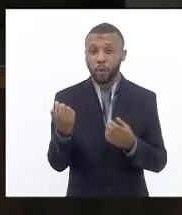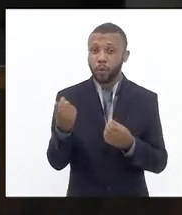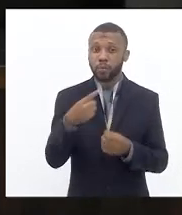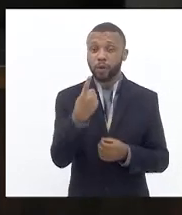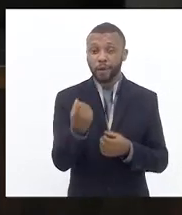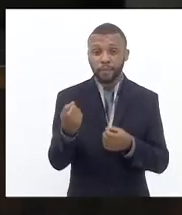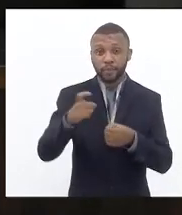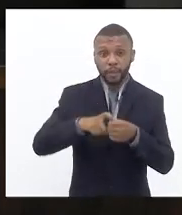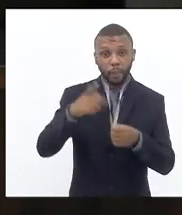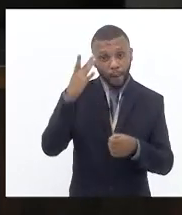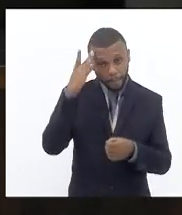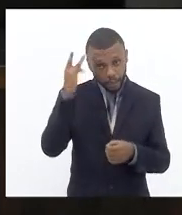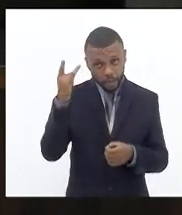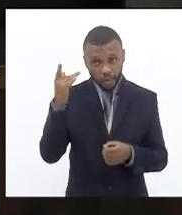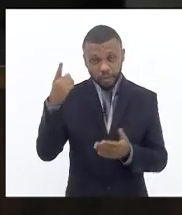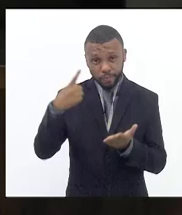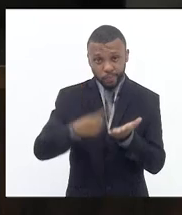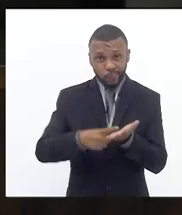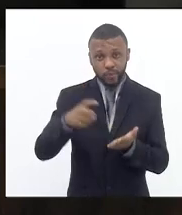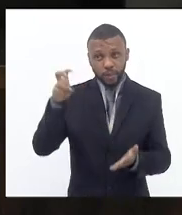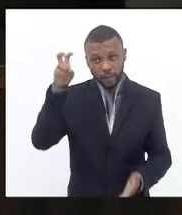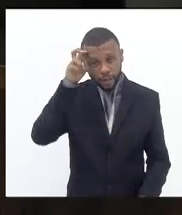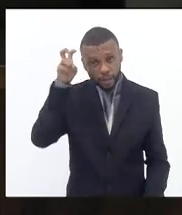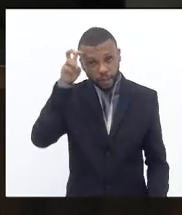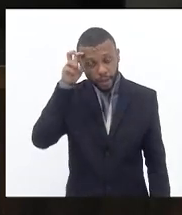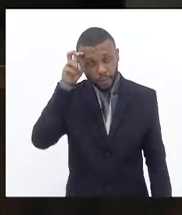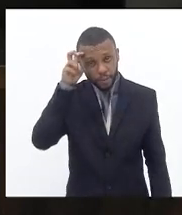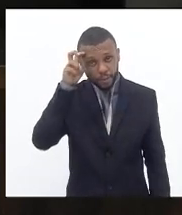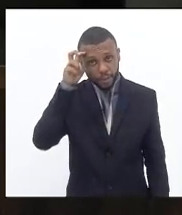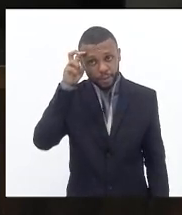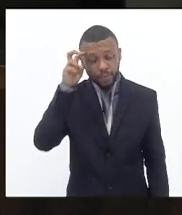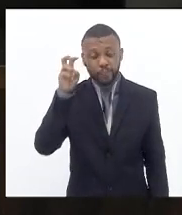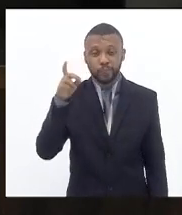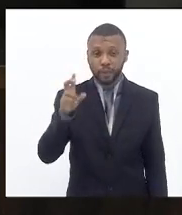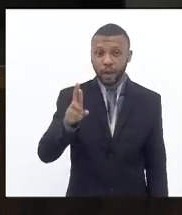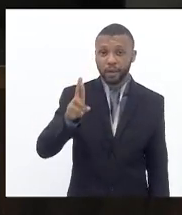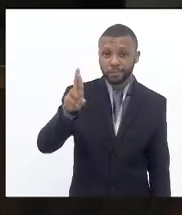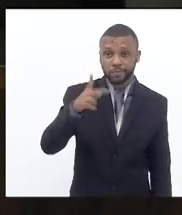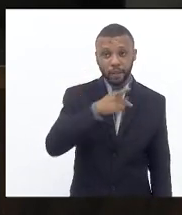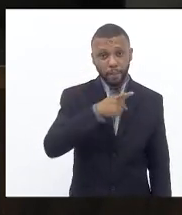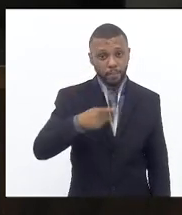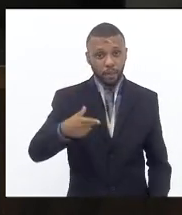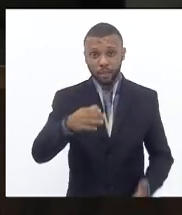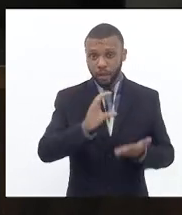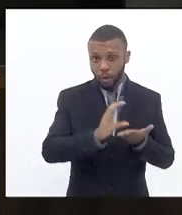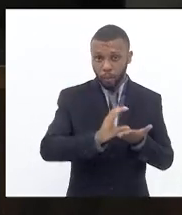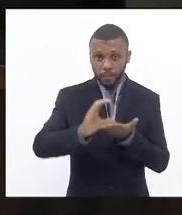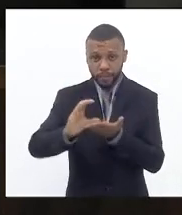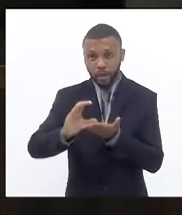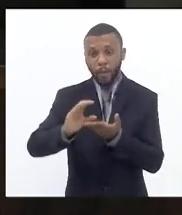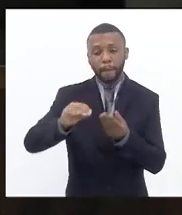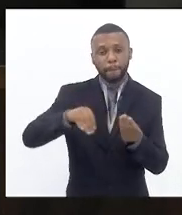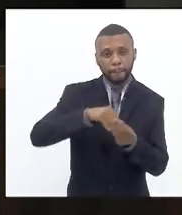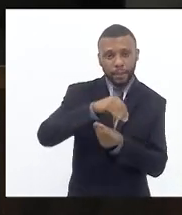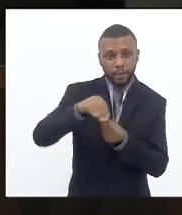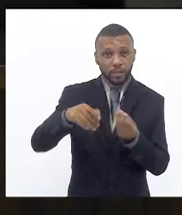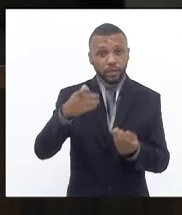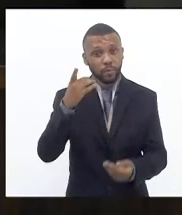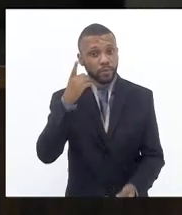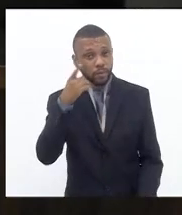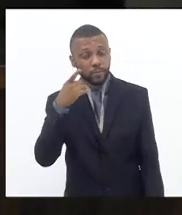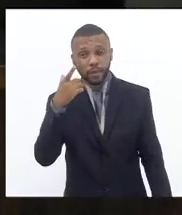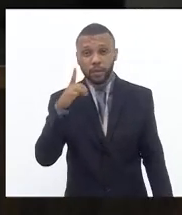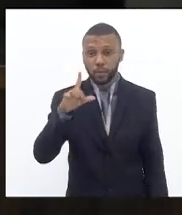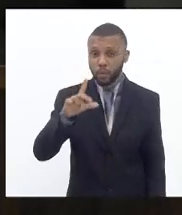e volta na quinta-feira amanhã Preside a comissão será presidida a comissão mista pelo Deputado Luiz